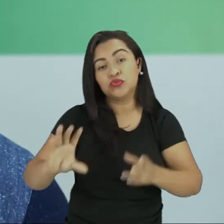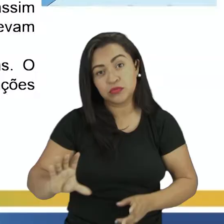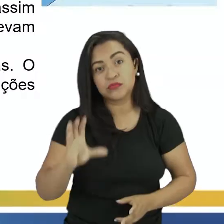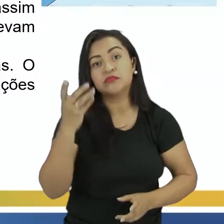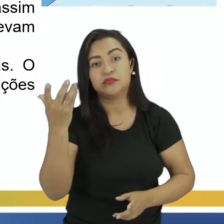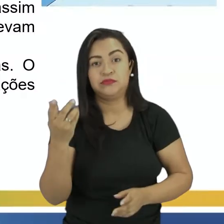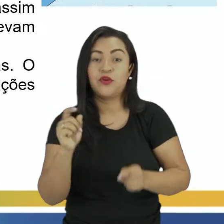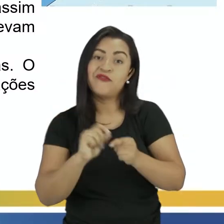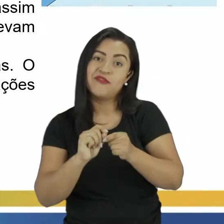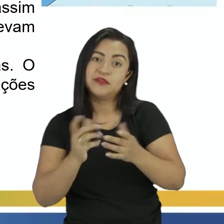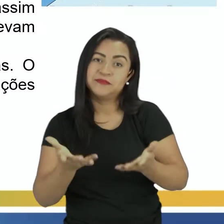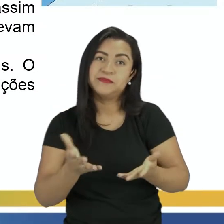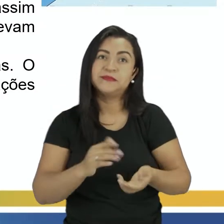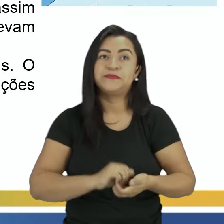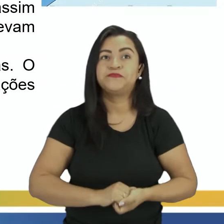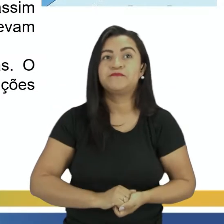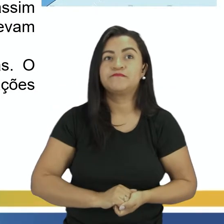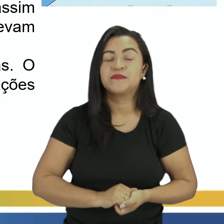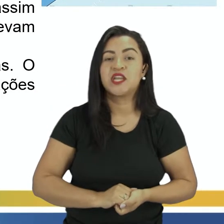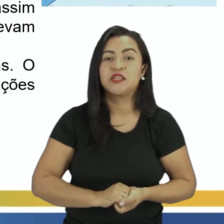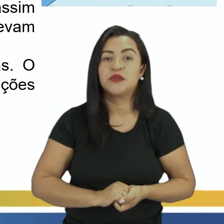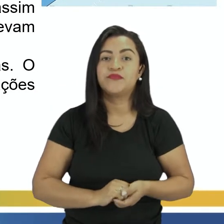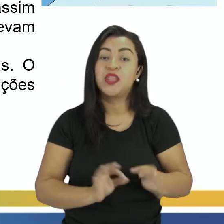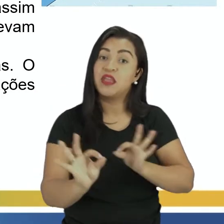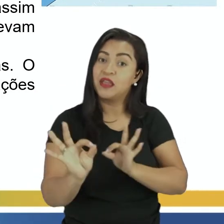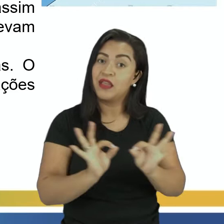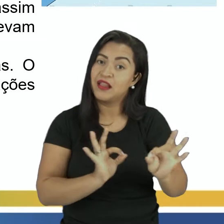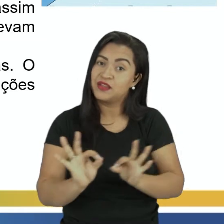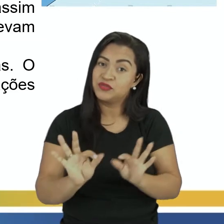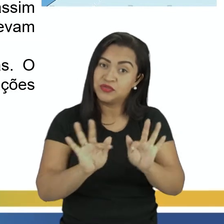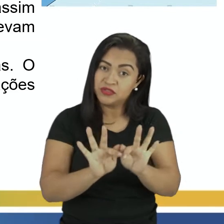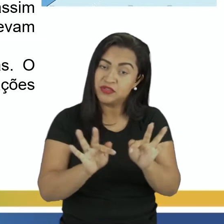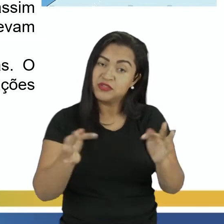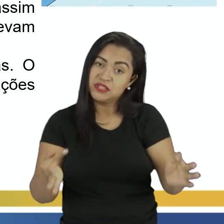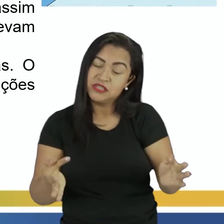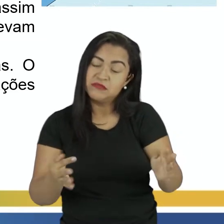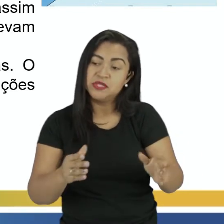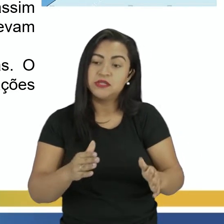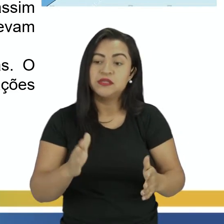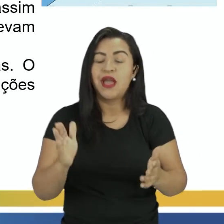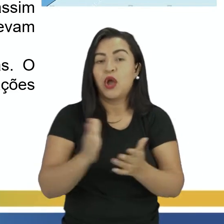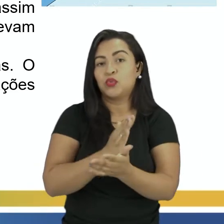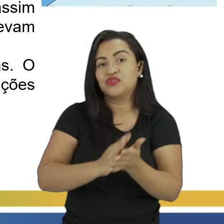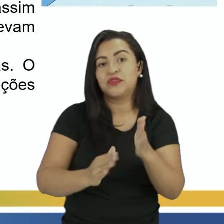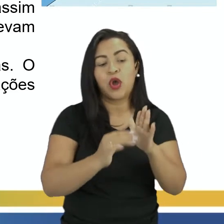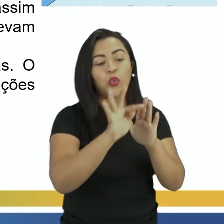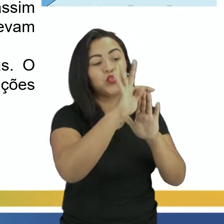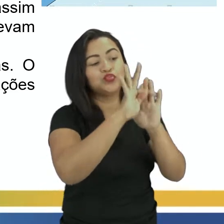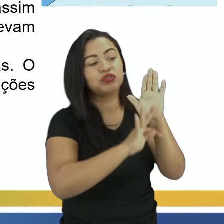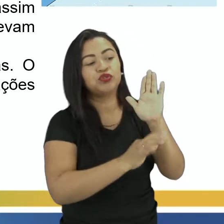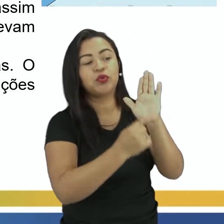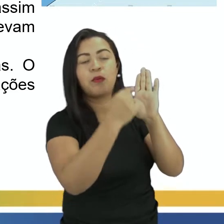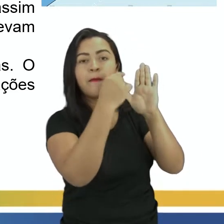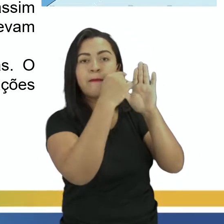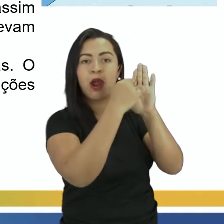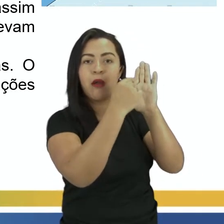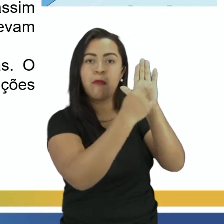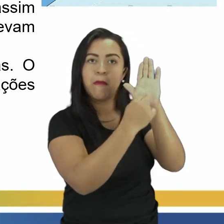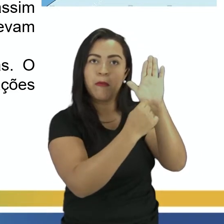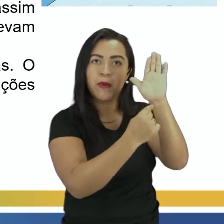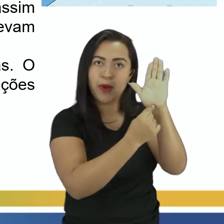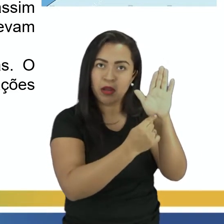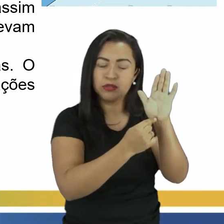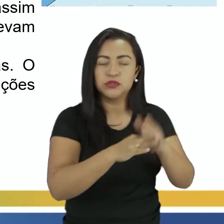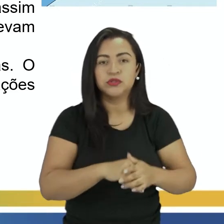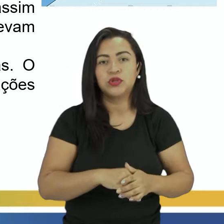né? Estrutura simples, normalmente ele vem em tópicos, com frases curtas. O foco é aumentar